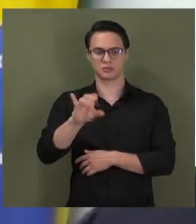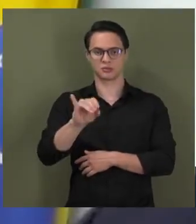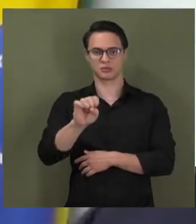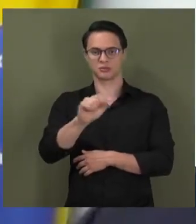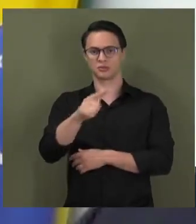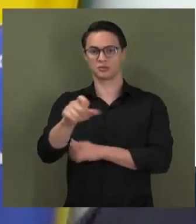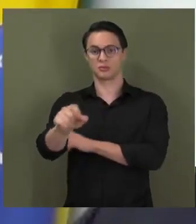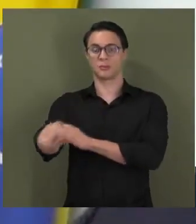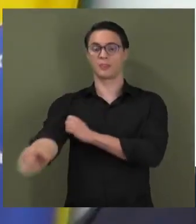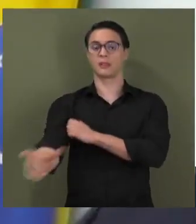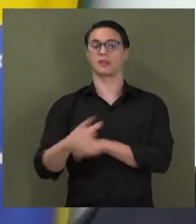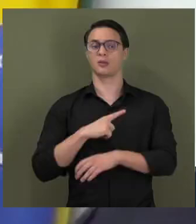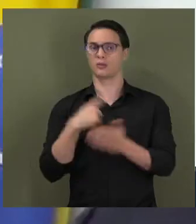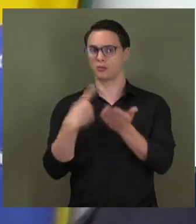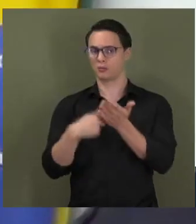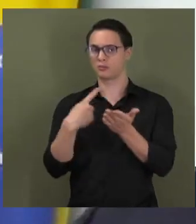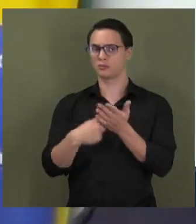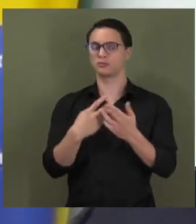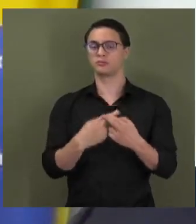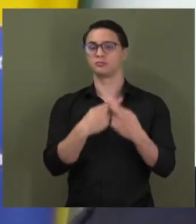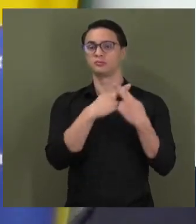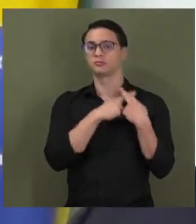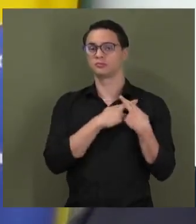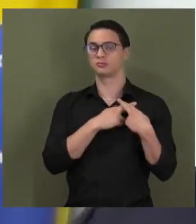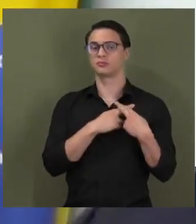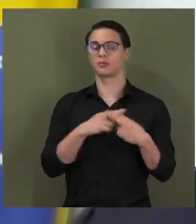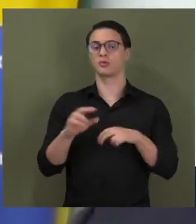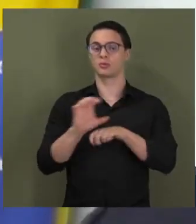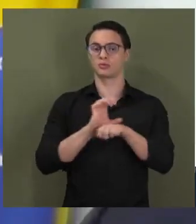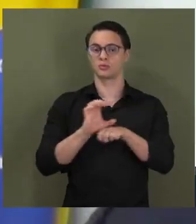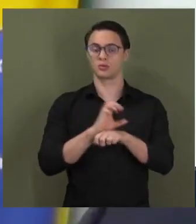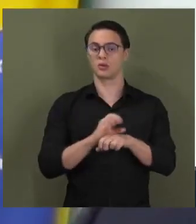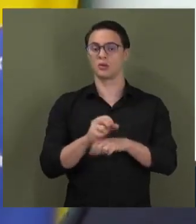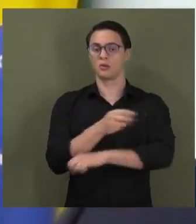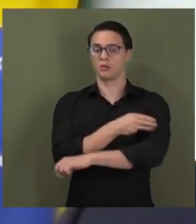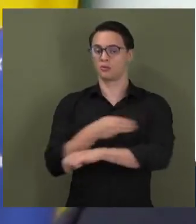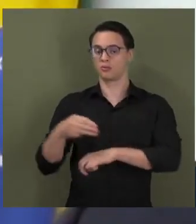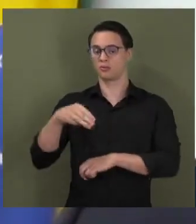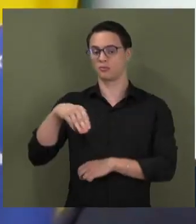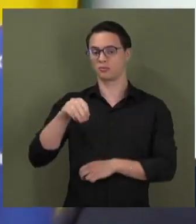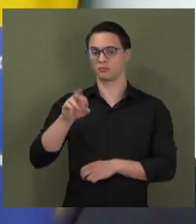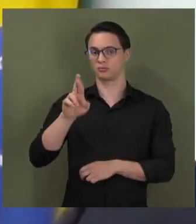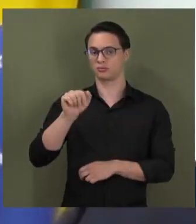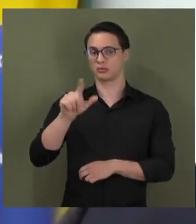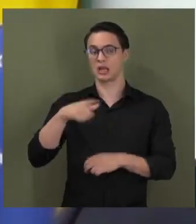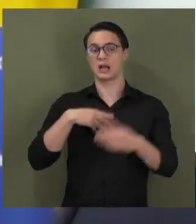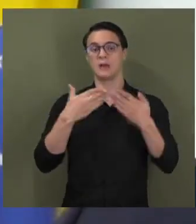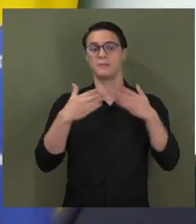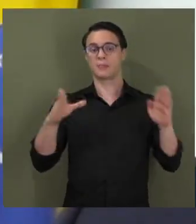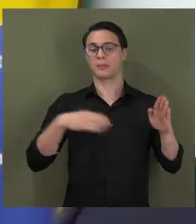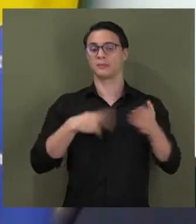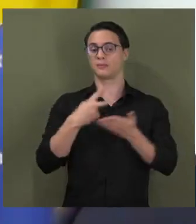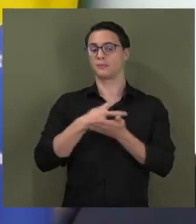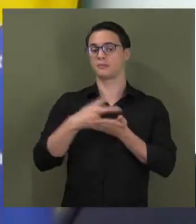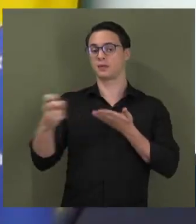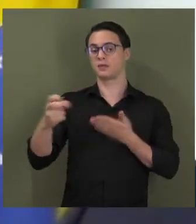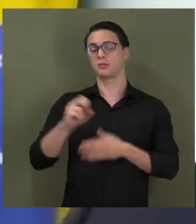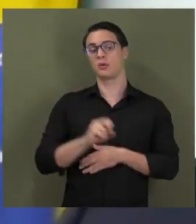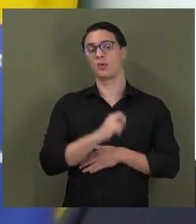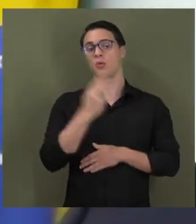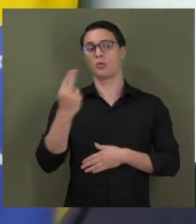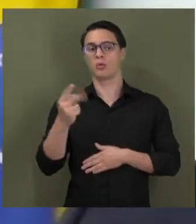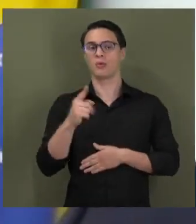com a responsabilidade, o dever constitucional e moral para a abertura do processo de impeachment ou ficar para